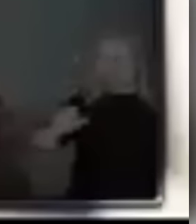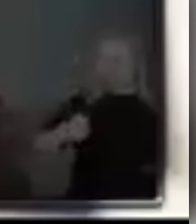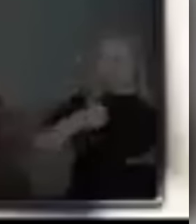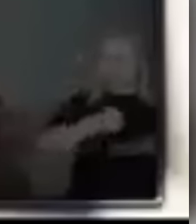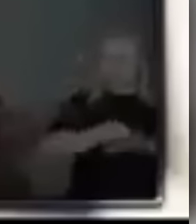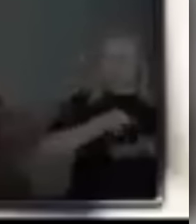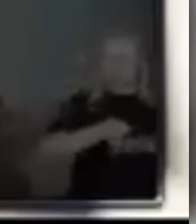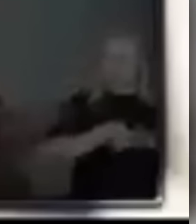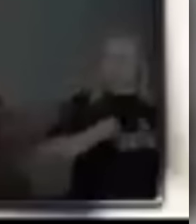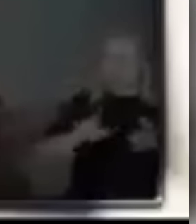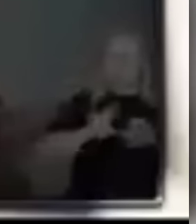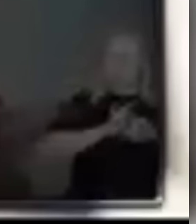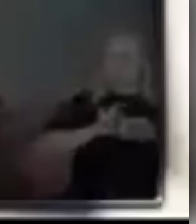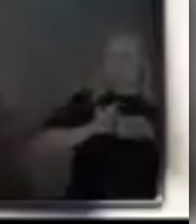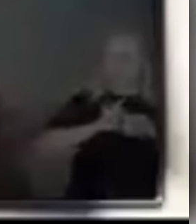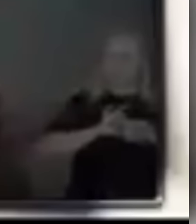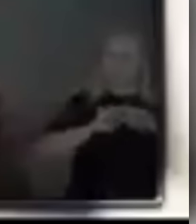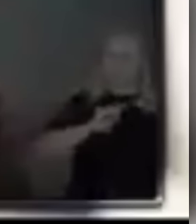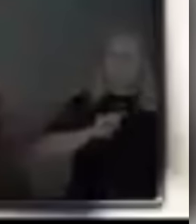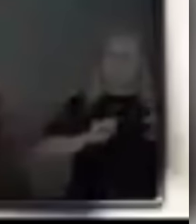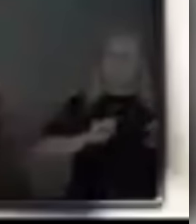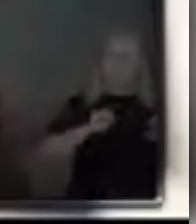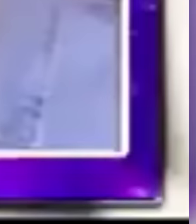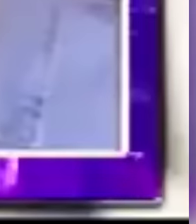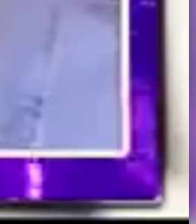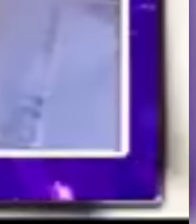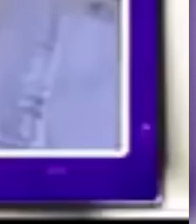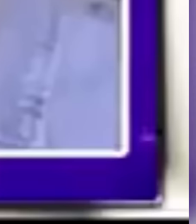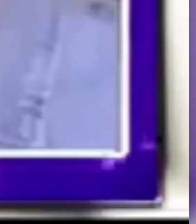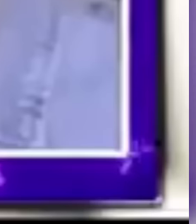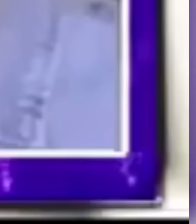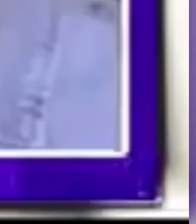figura grotesca! Como aquele cidadão!